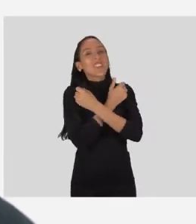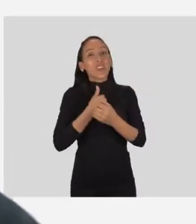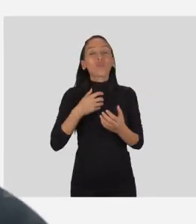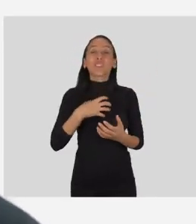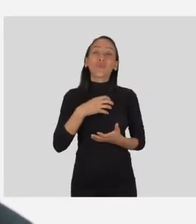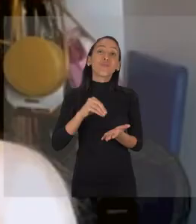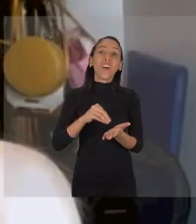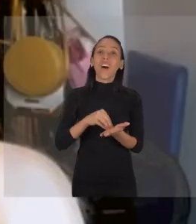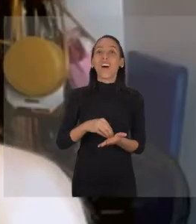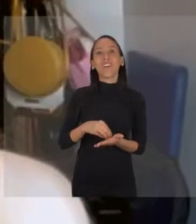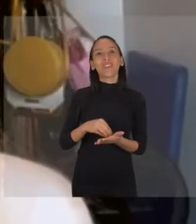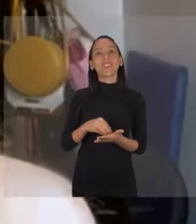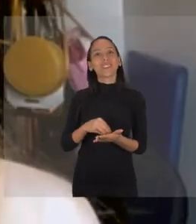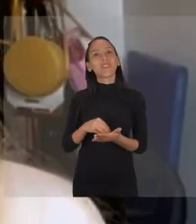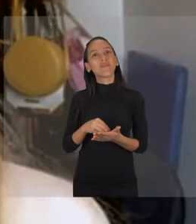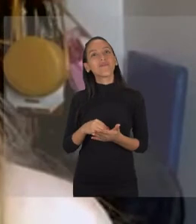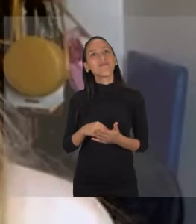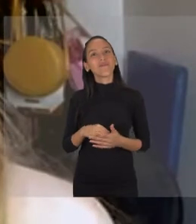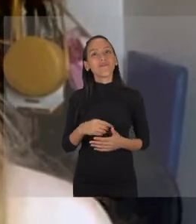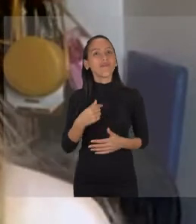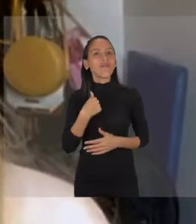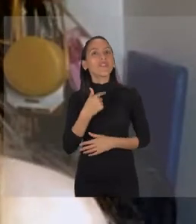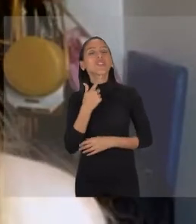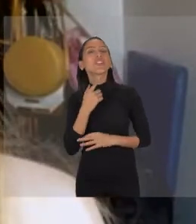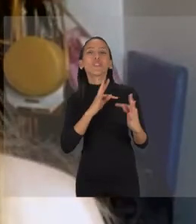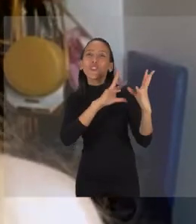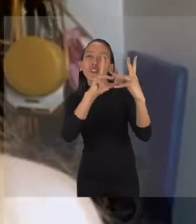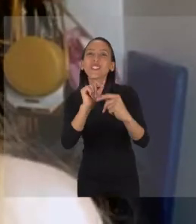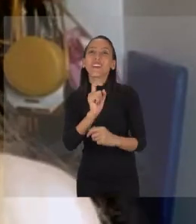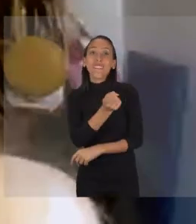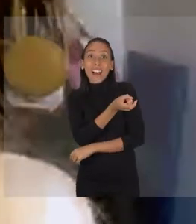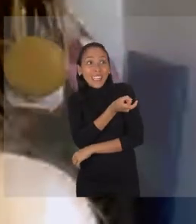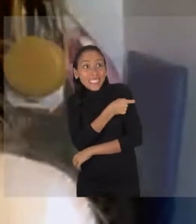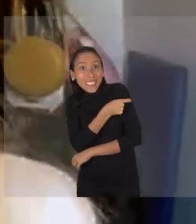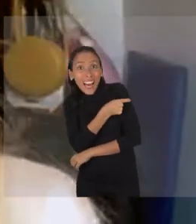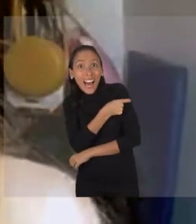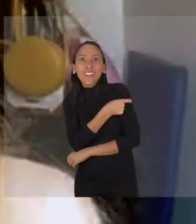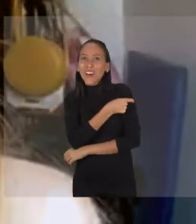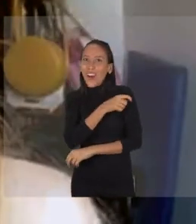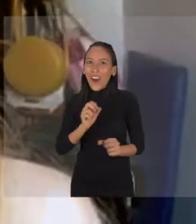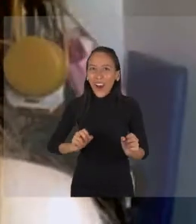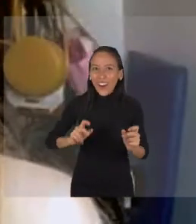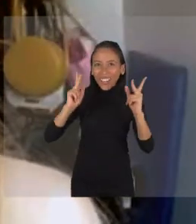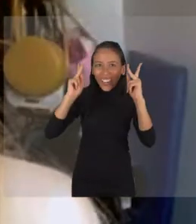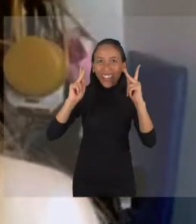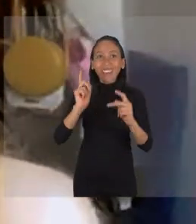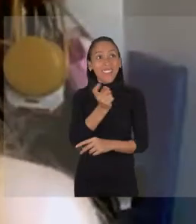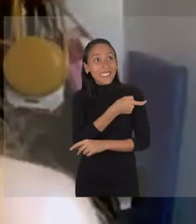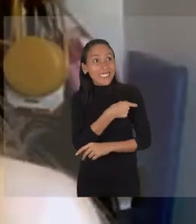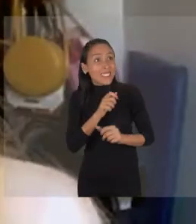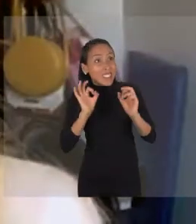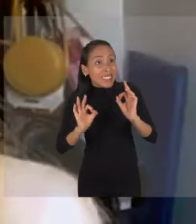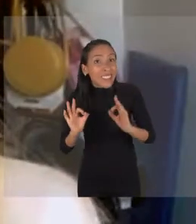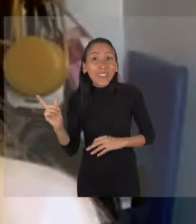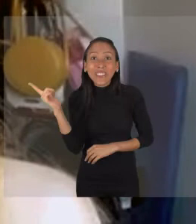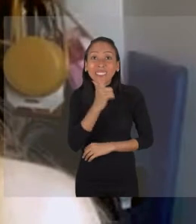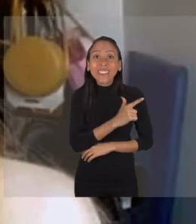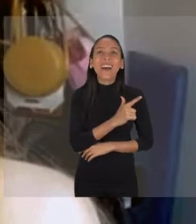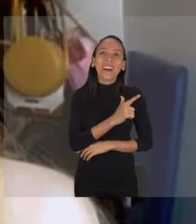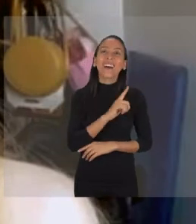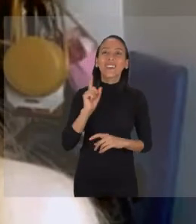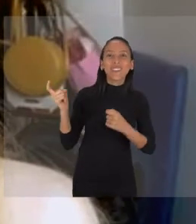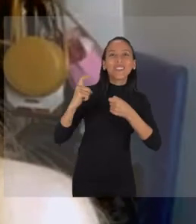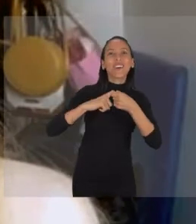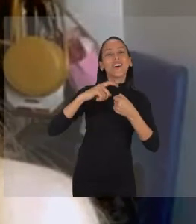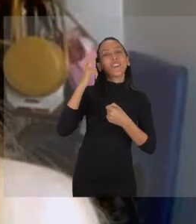muito falta disso. A gente já esteja todo mundo vacinadinho e que a vacina tenha dado certo para poder